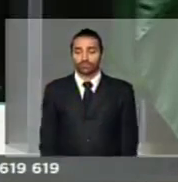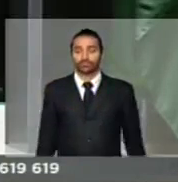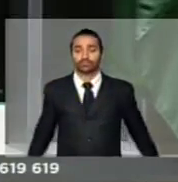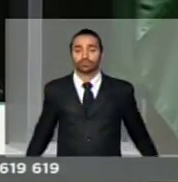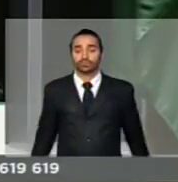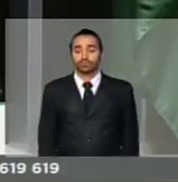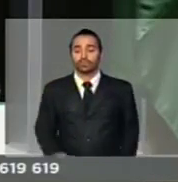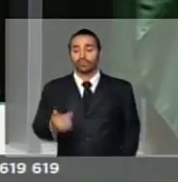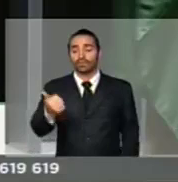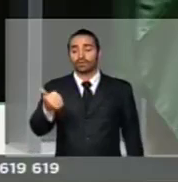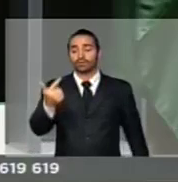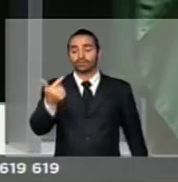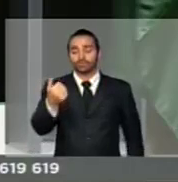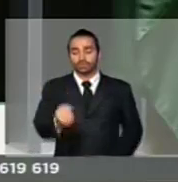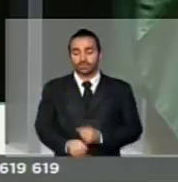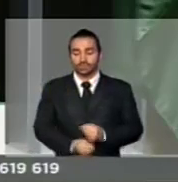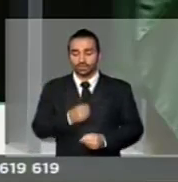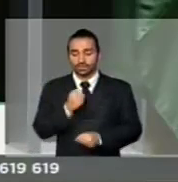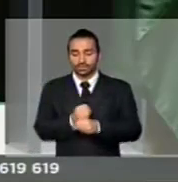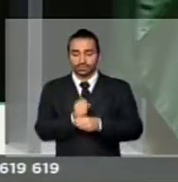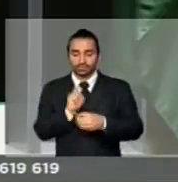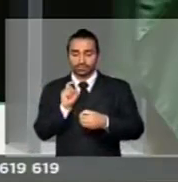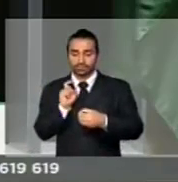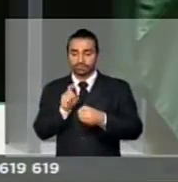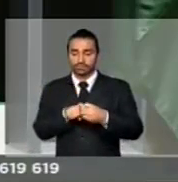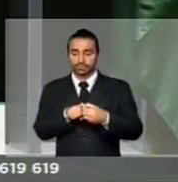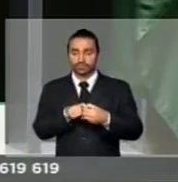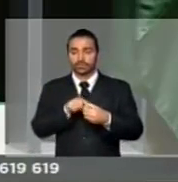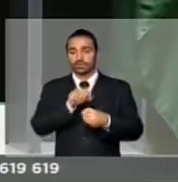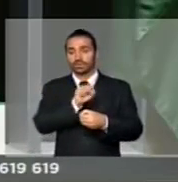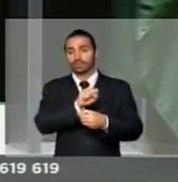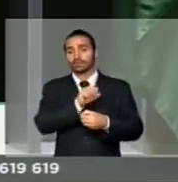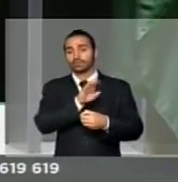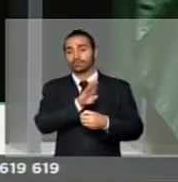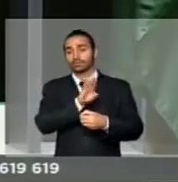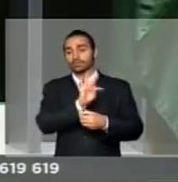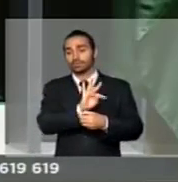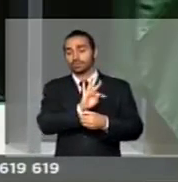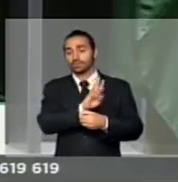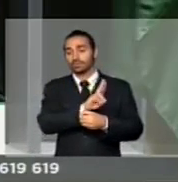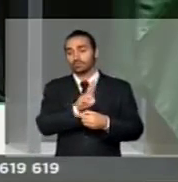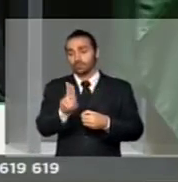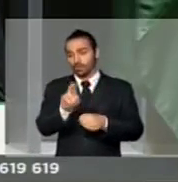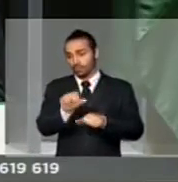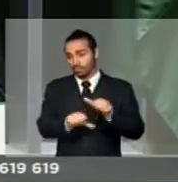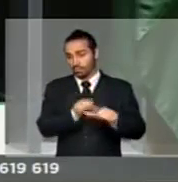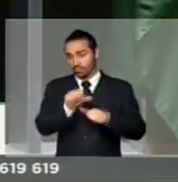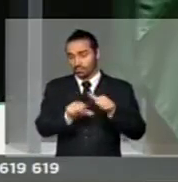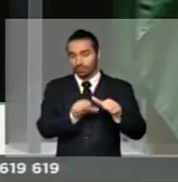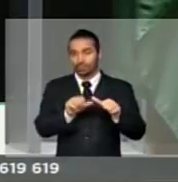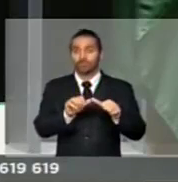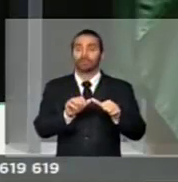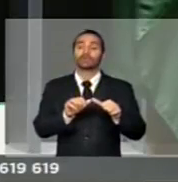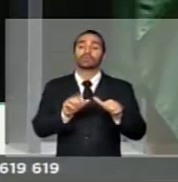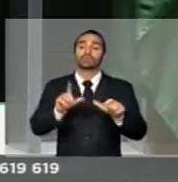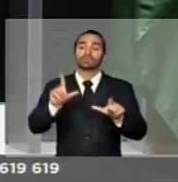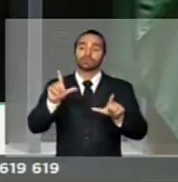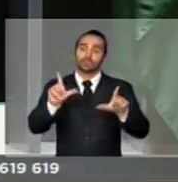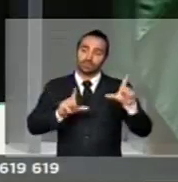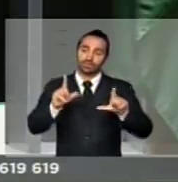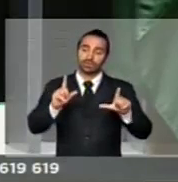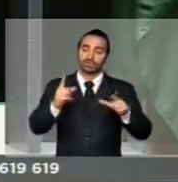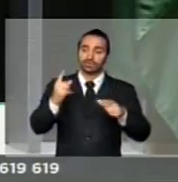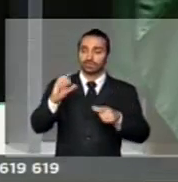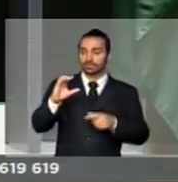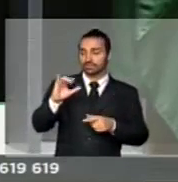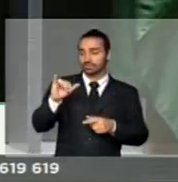12 anos depois, já afiliada do SBT, muda de nome para TV Cidade Verde,